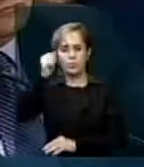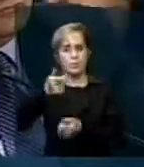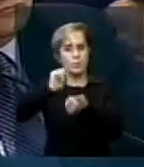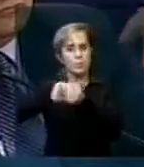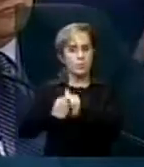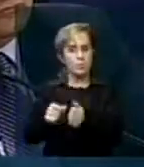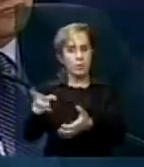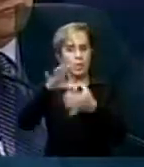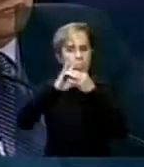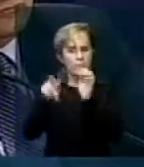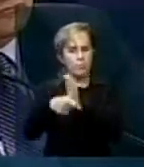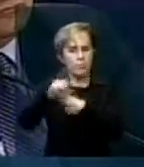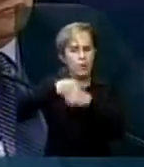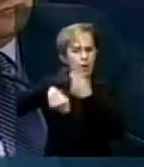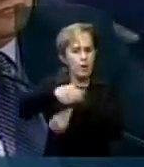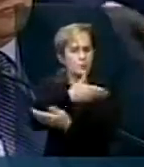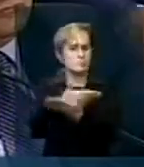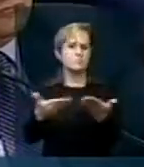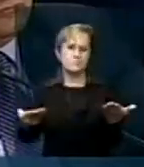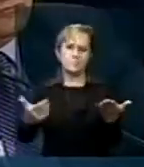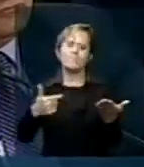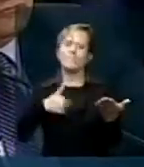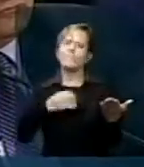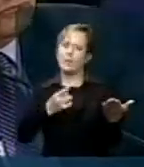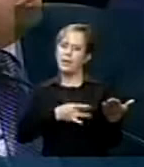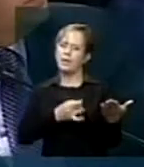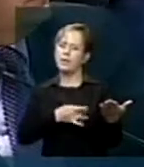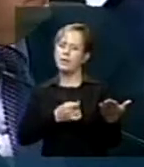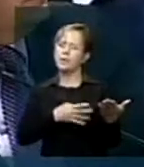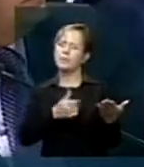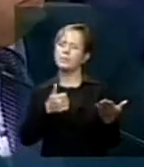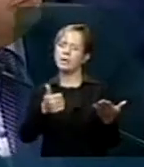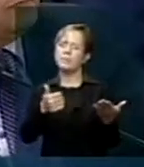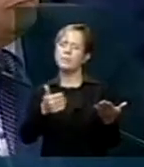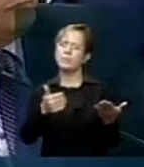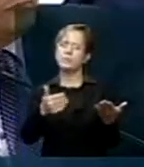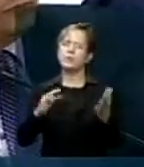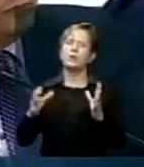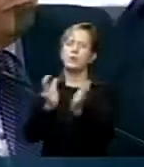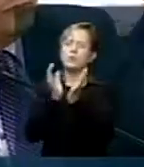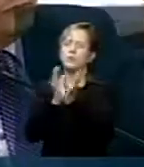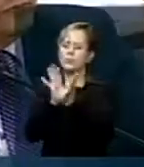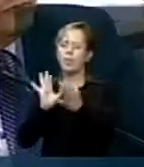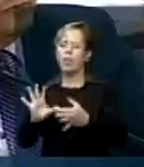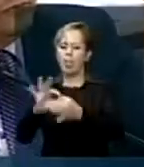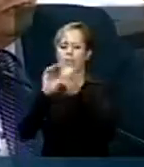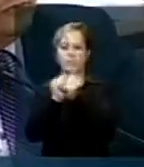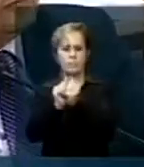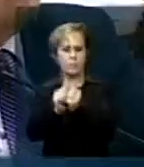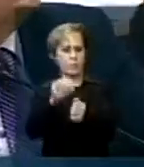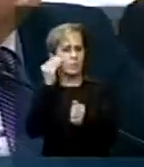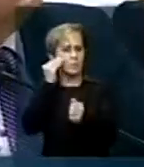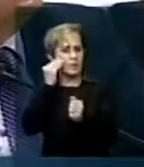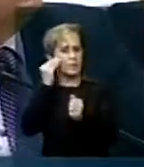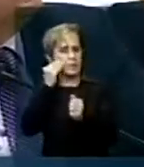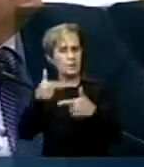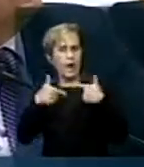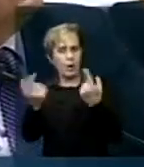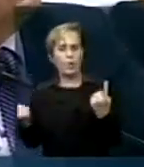negócios. Tenho muito medo, senhor presidente, daqueles que se somam para atentar contra a